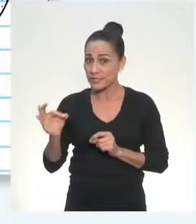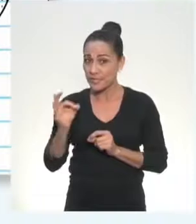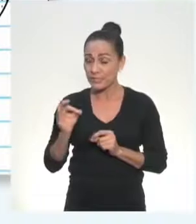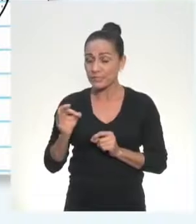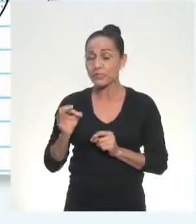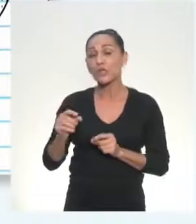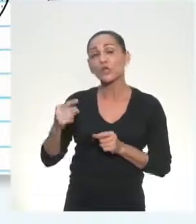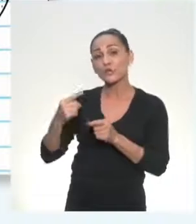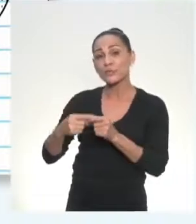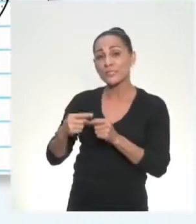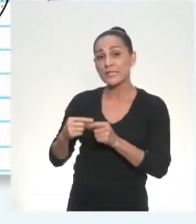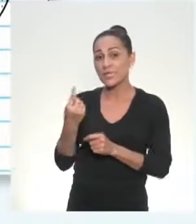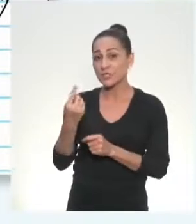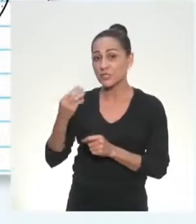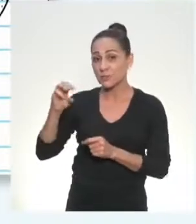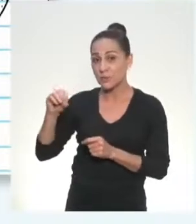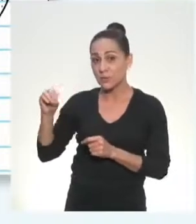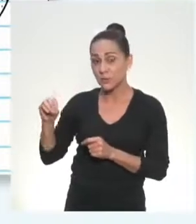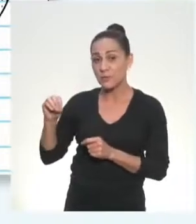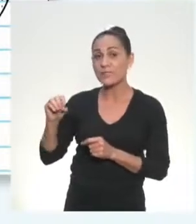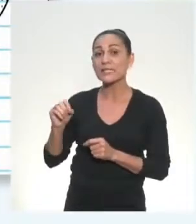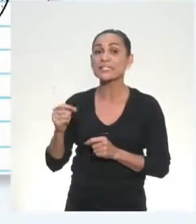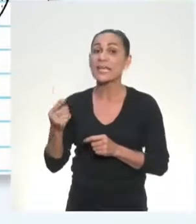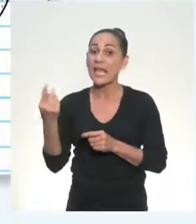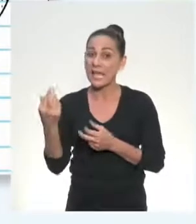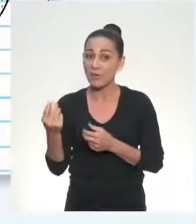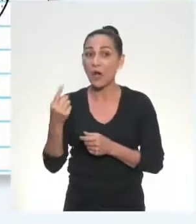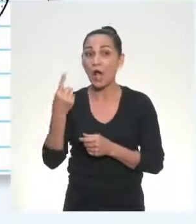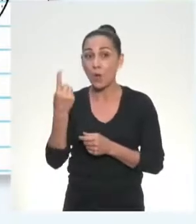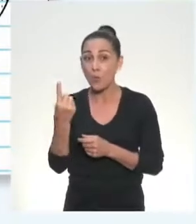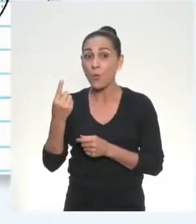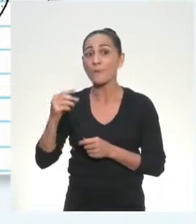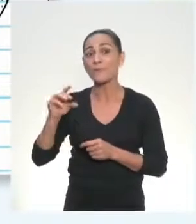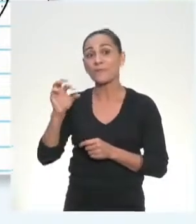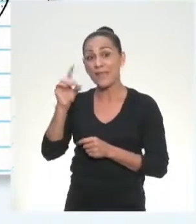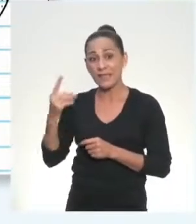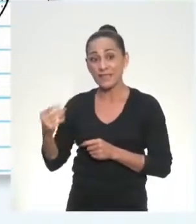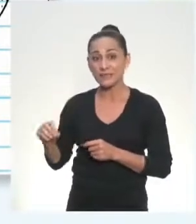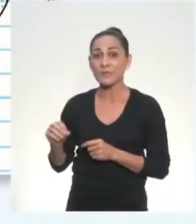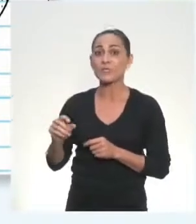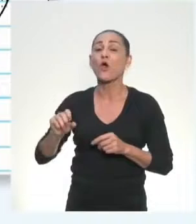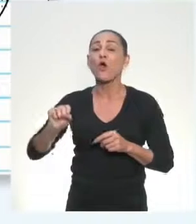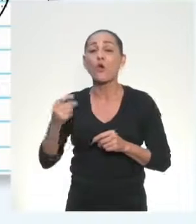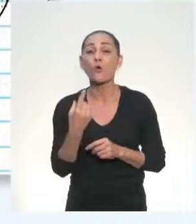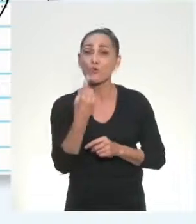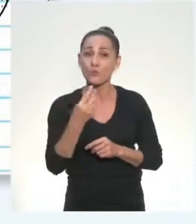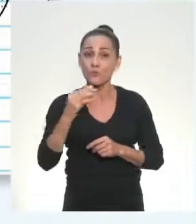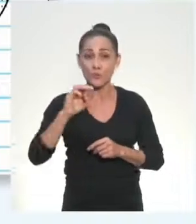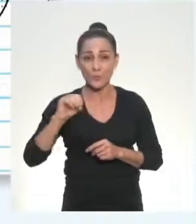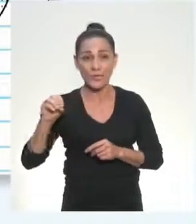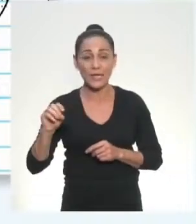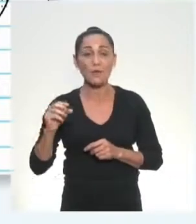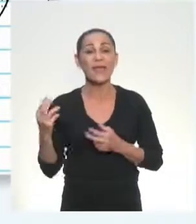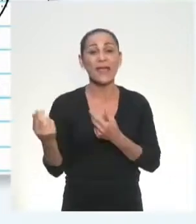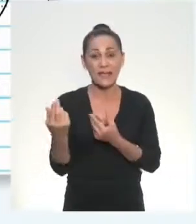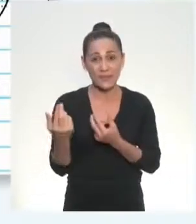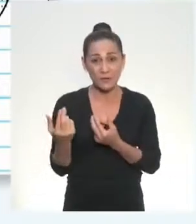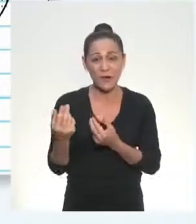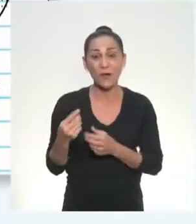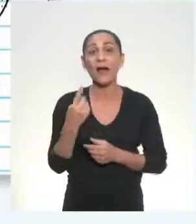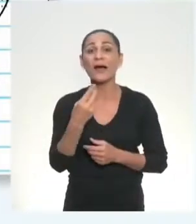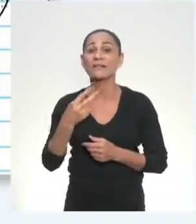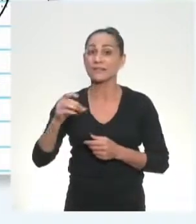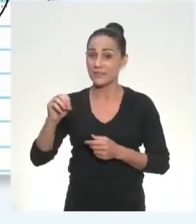de 1.000 habitantes equivale a 10 pessoas, mais 1% de uma cidade de 1 milhão equivale a 10 mil. Ou seja,